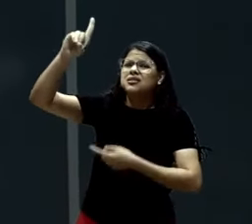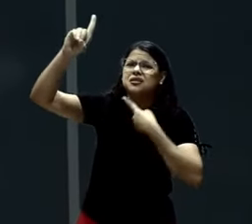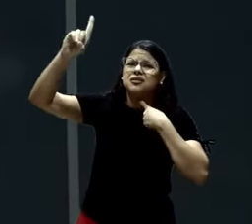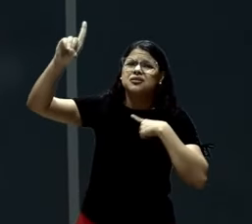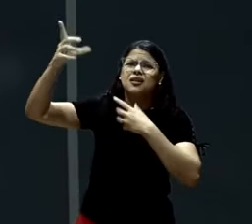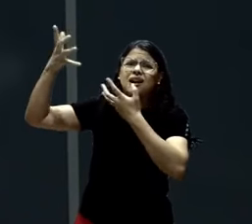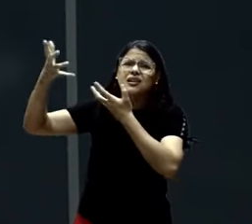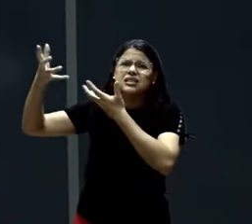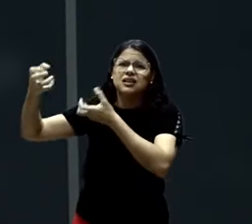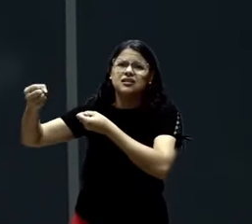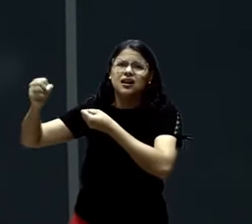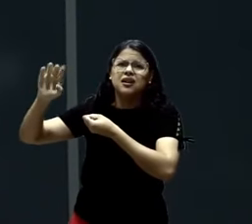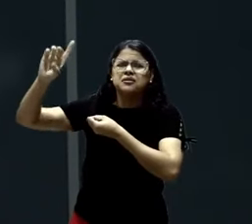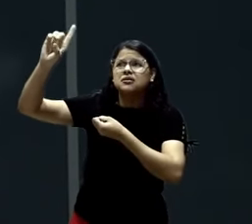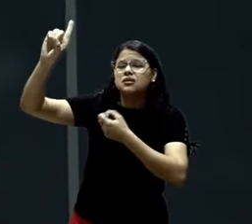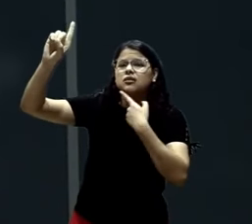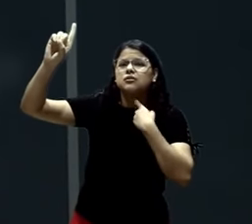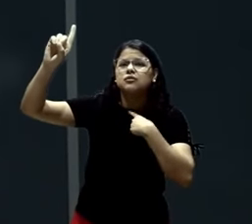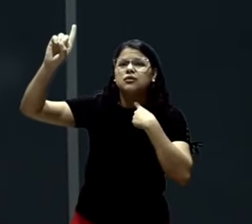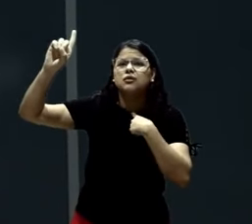querer a vontade de Deus.